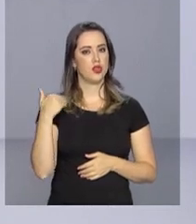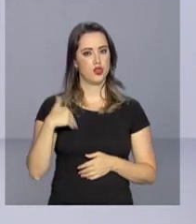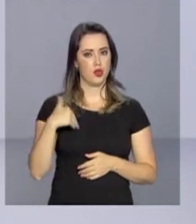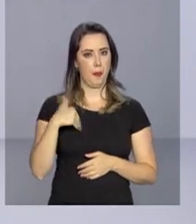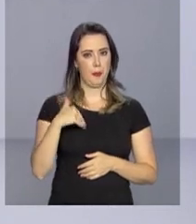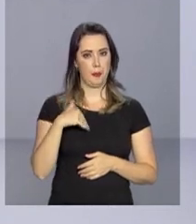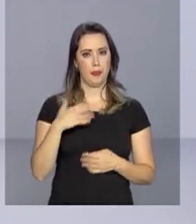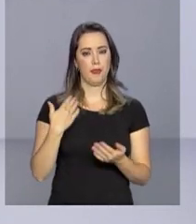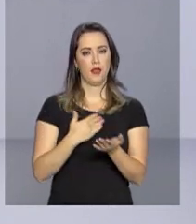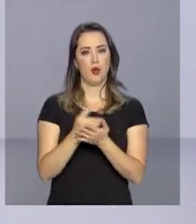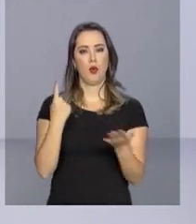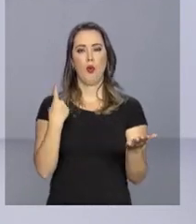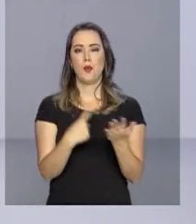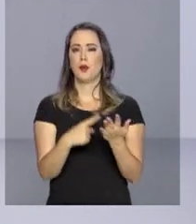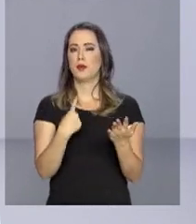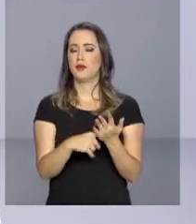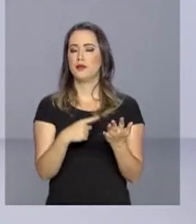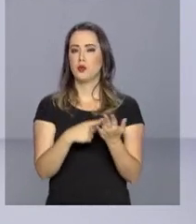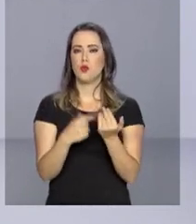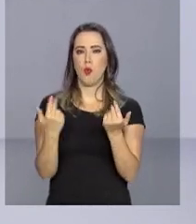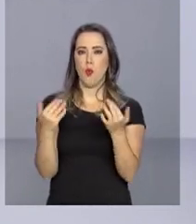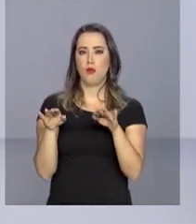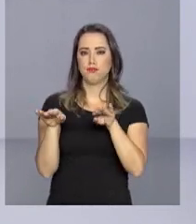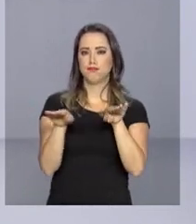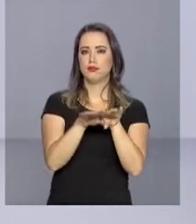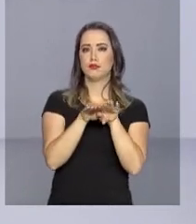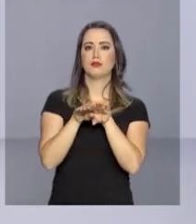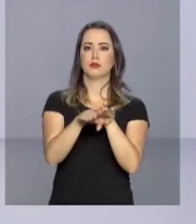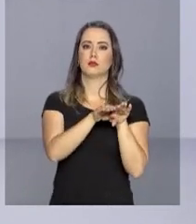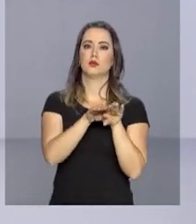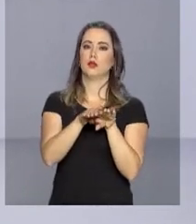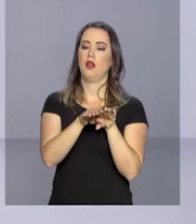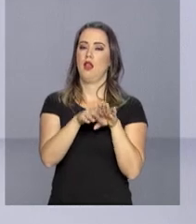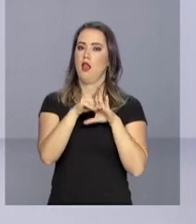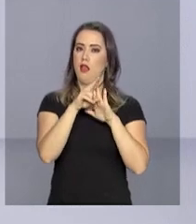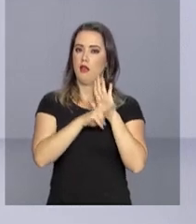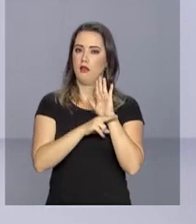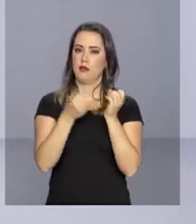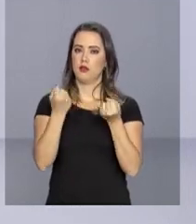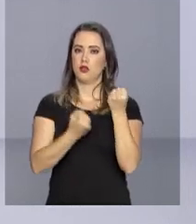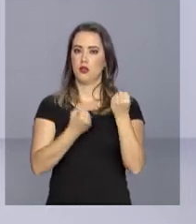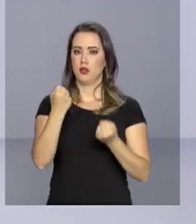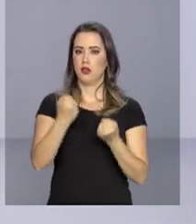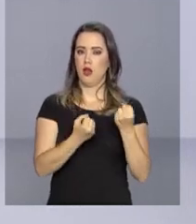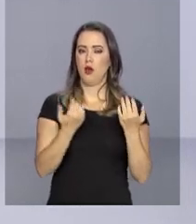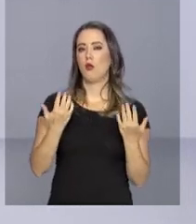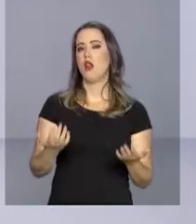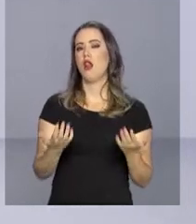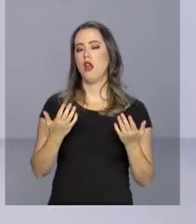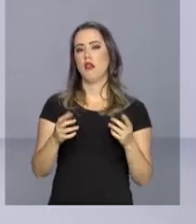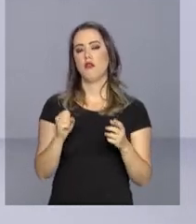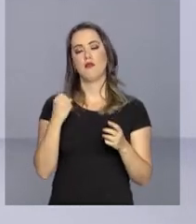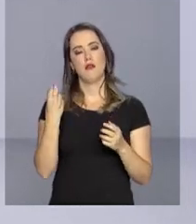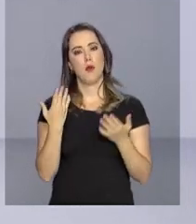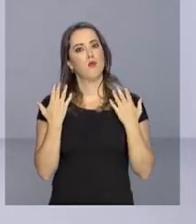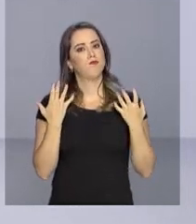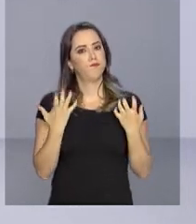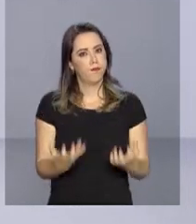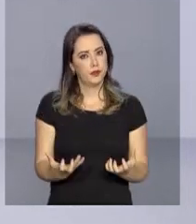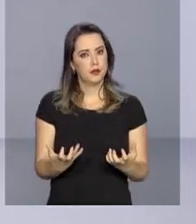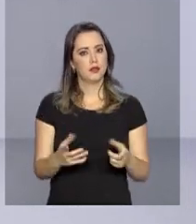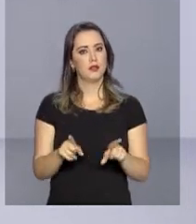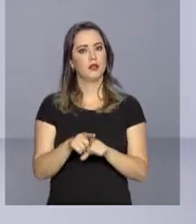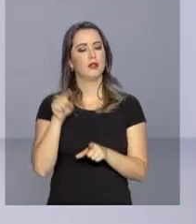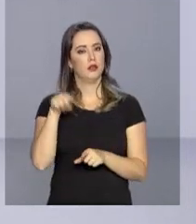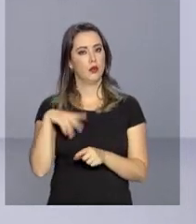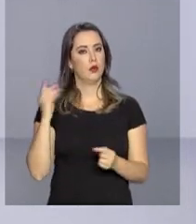estabelece as bases para igualar regras de produção do setor automotivo para veículos leves e pesados. O documento